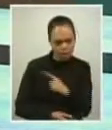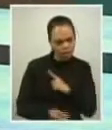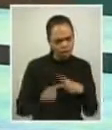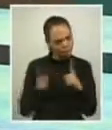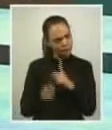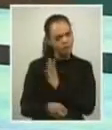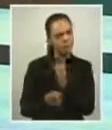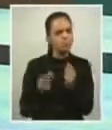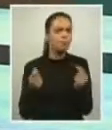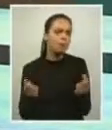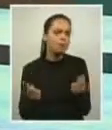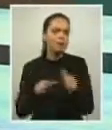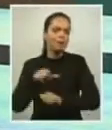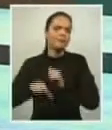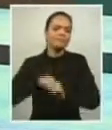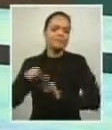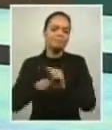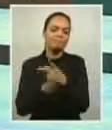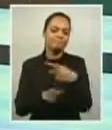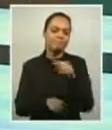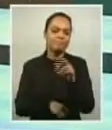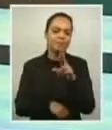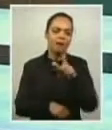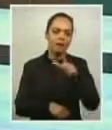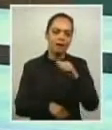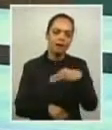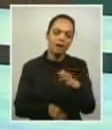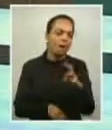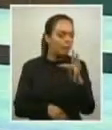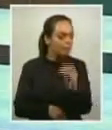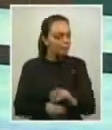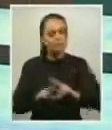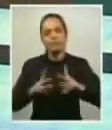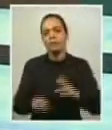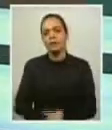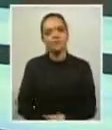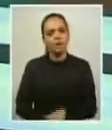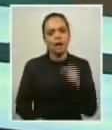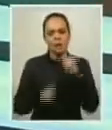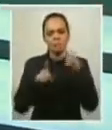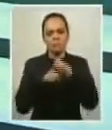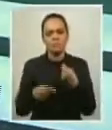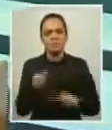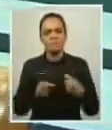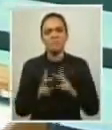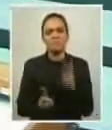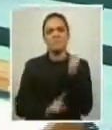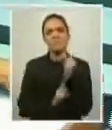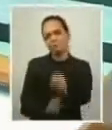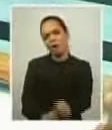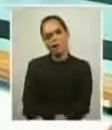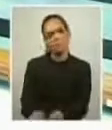burguesia significou o Parlamento é a luta política é sempre uma luta simbólica